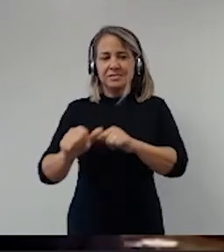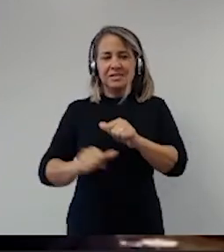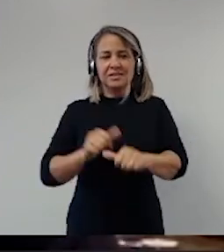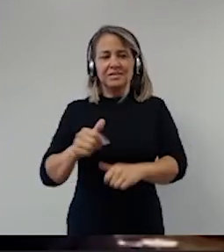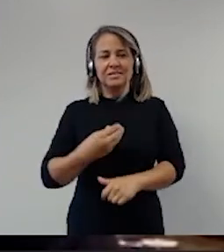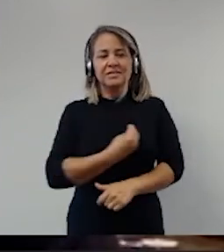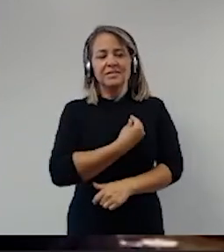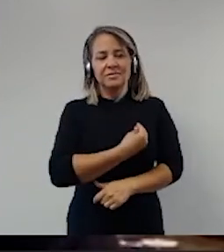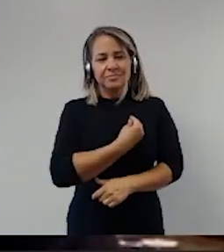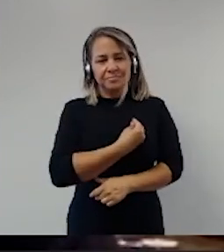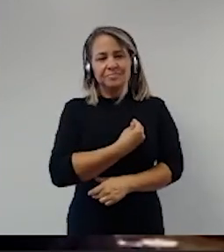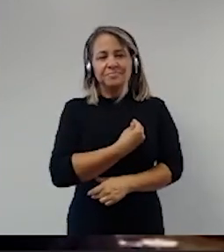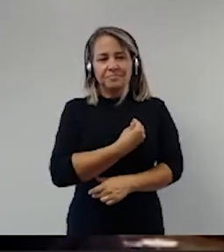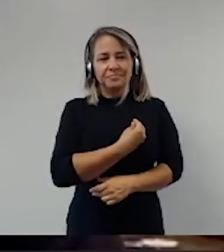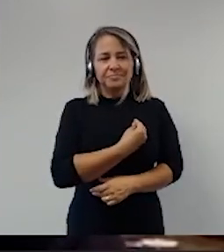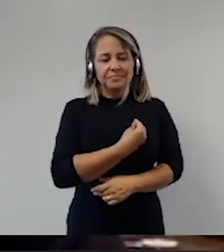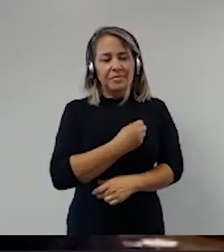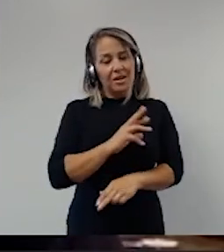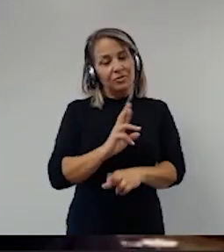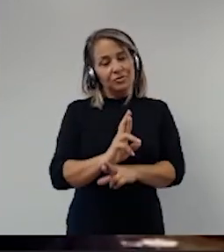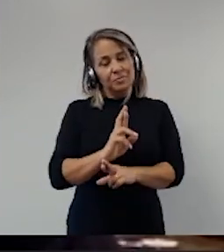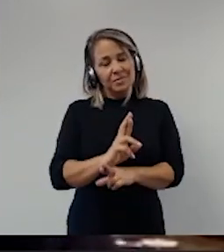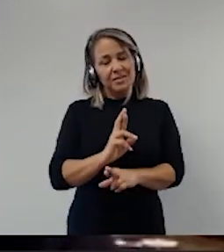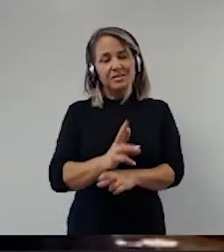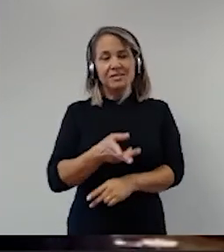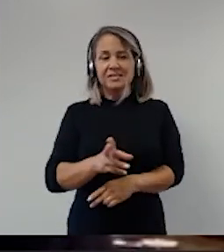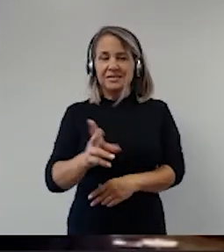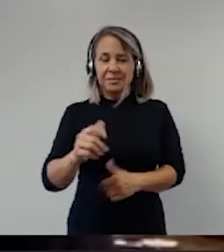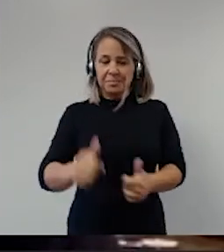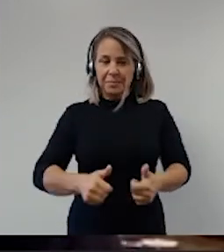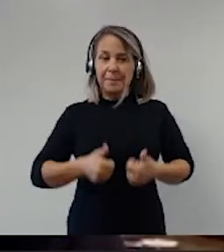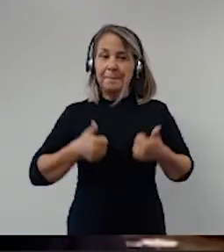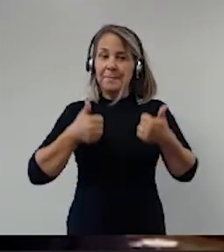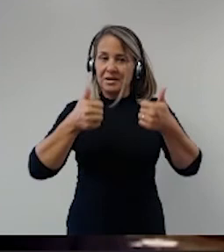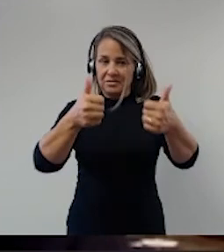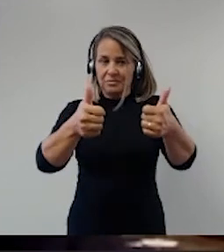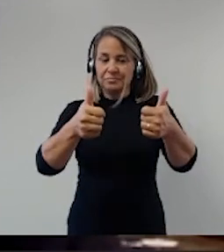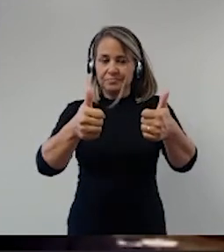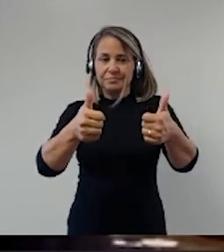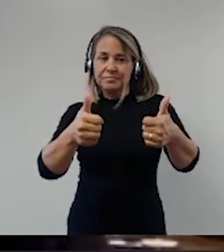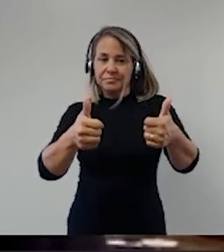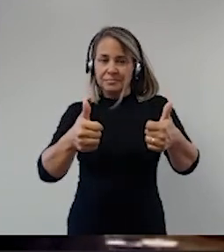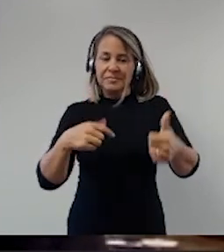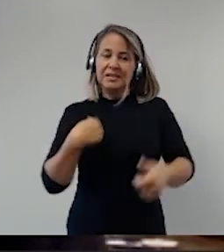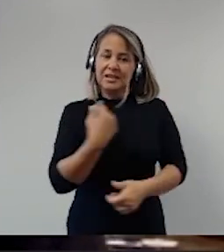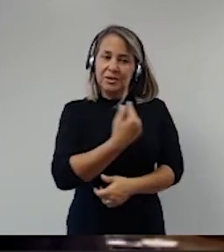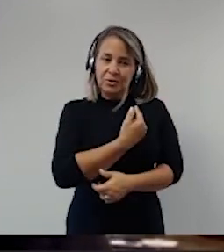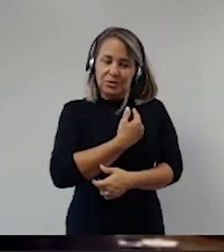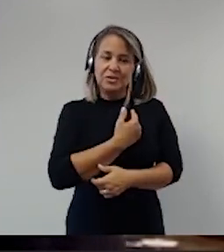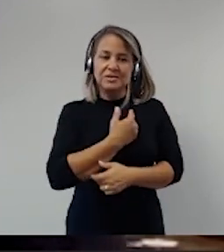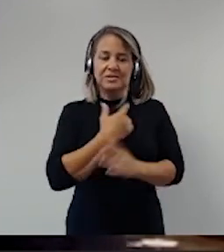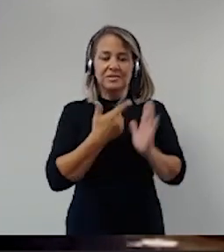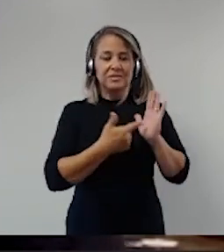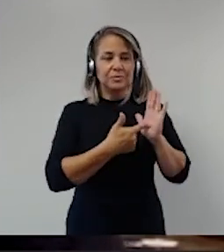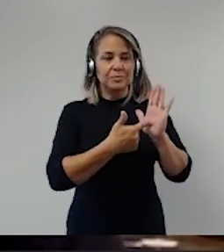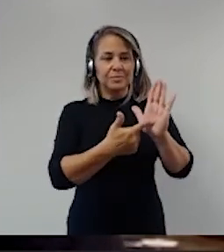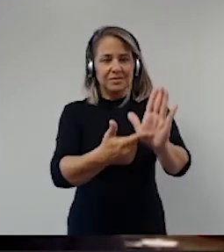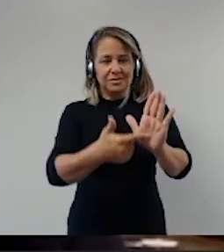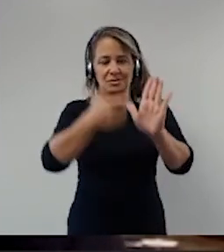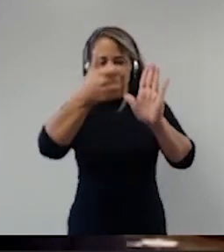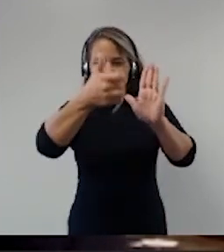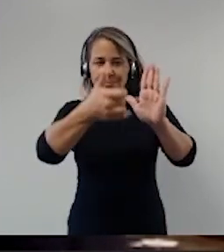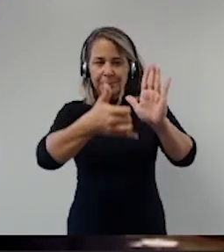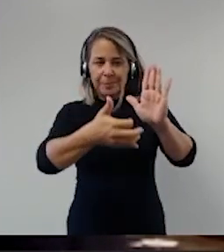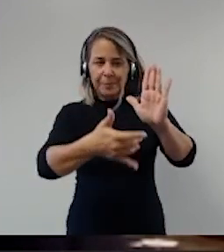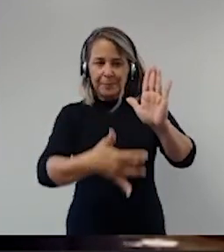nossa vida, né? E espero que sempre para melhor. Aqui, com as nossas brilhantes exposições, eu não